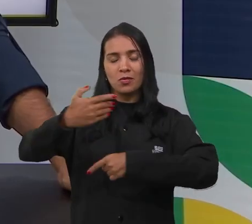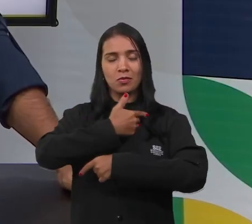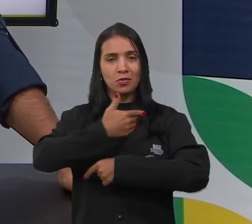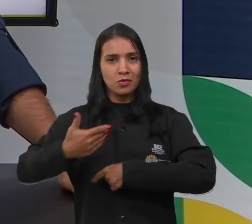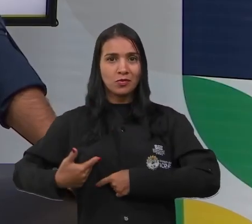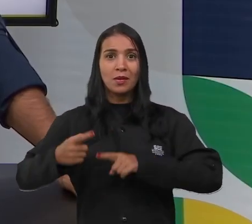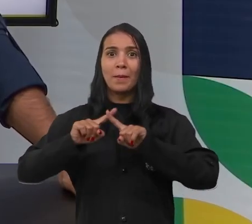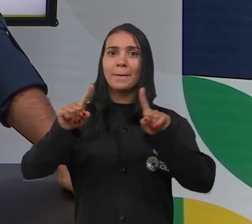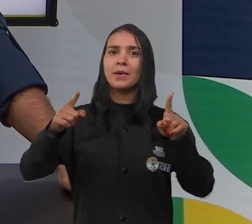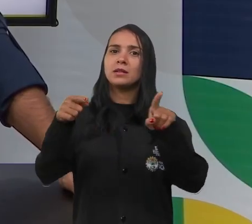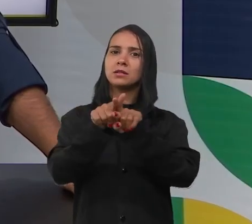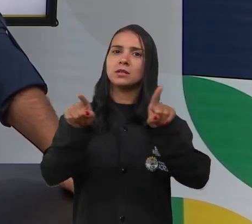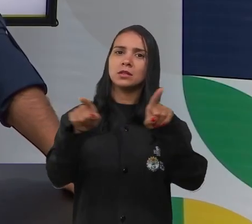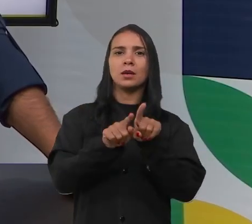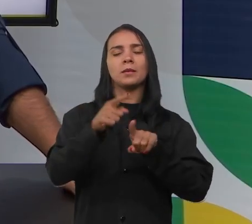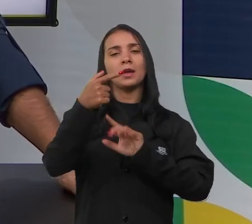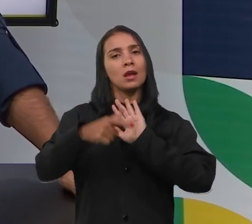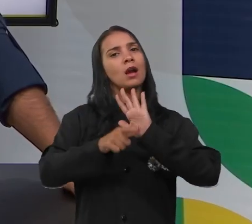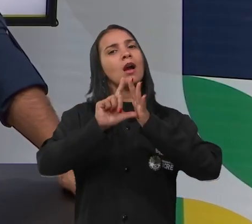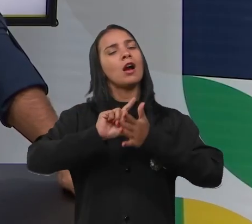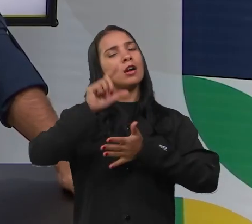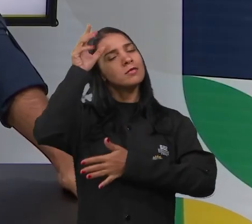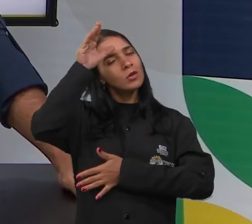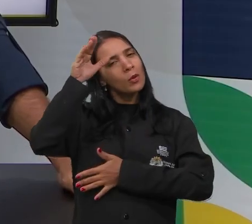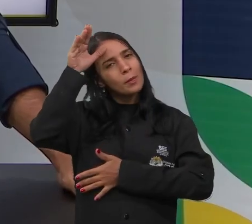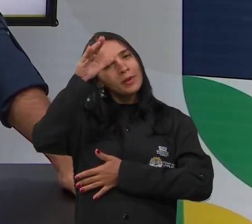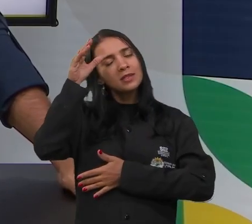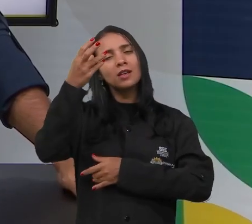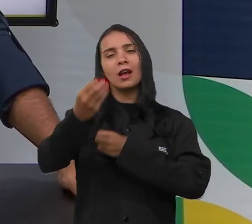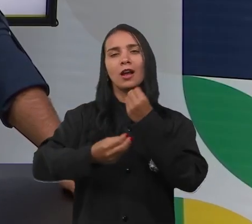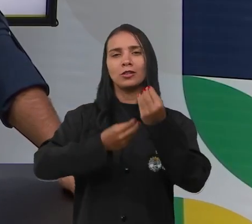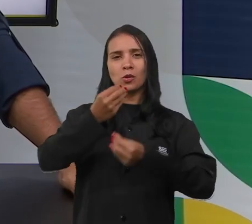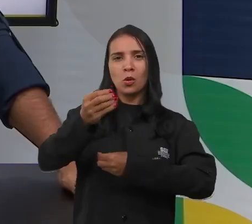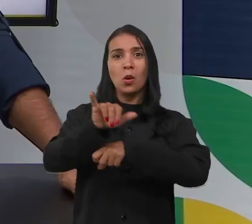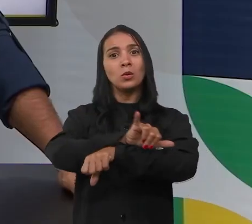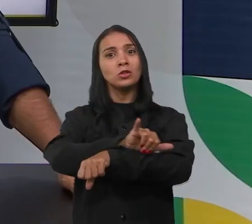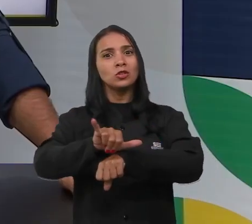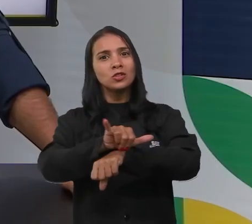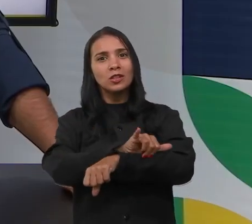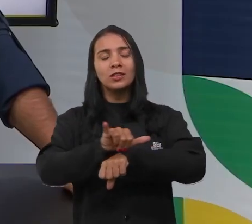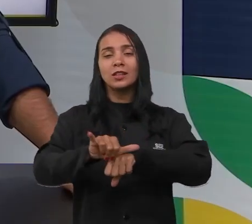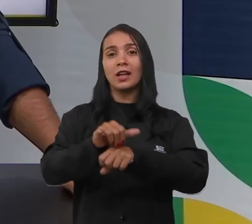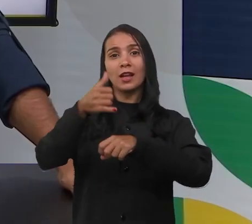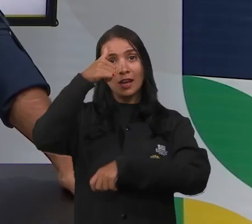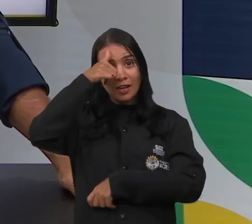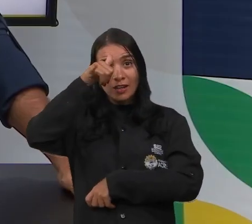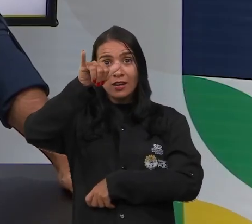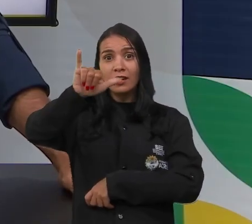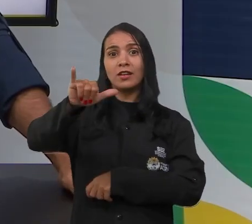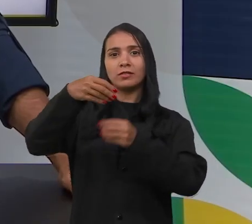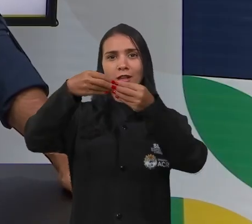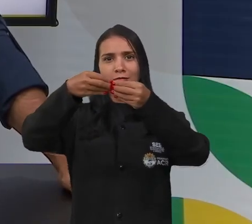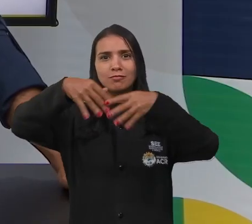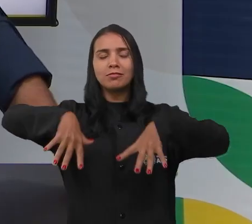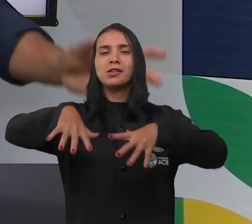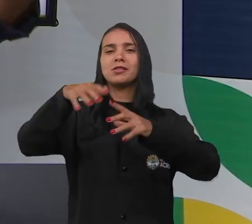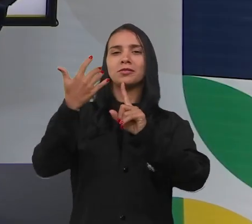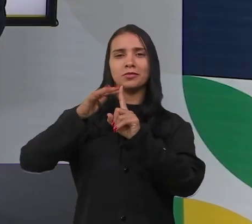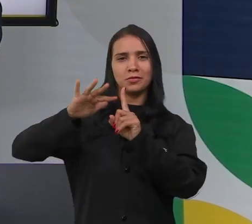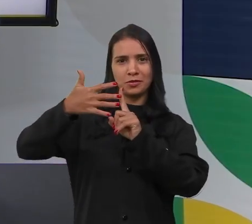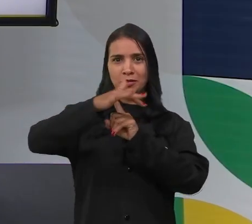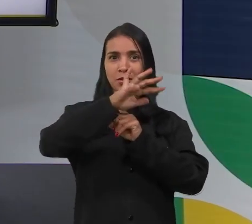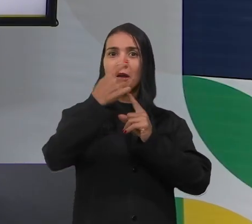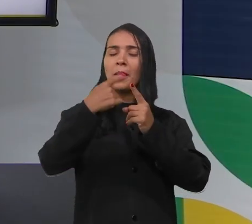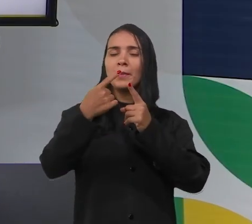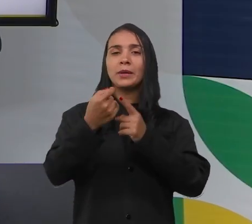oportunizadas, mas que são pensadas de uma forma estratégica a não prejudicar o meio ambiente. Porque se você está